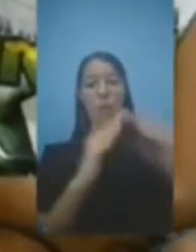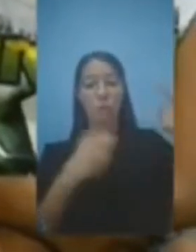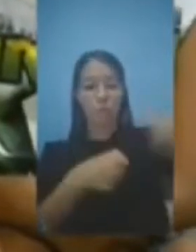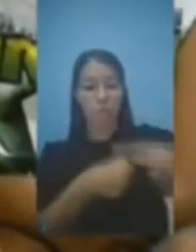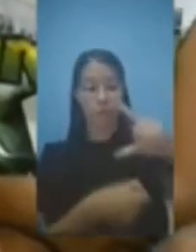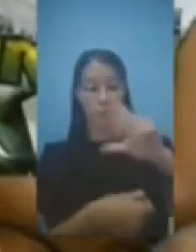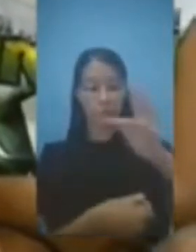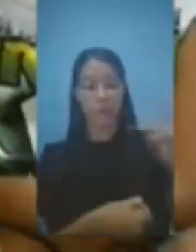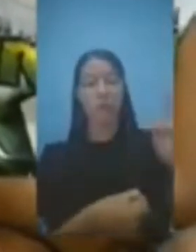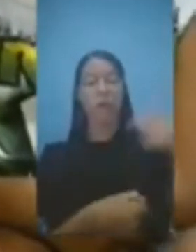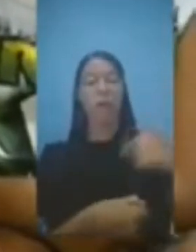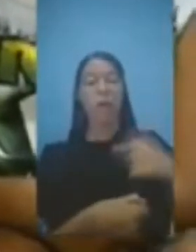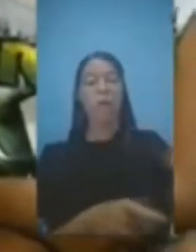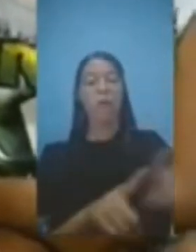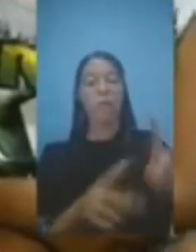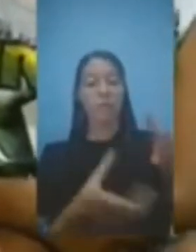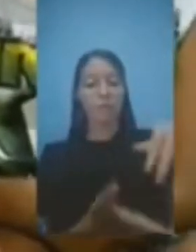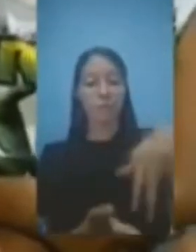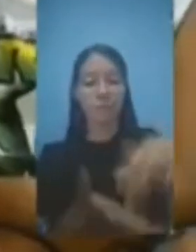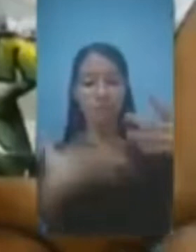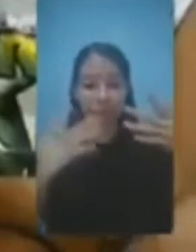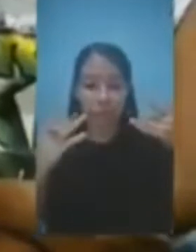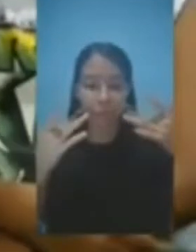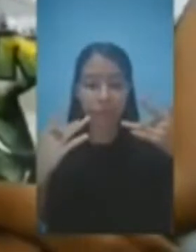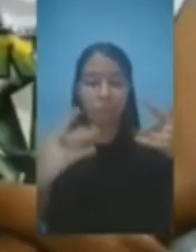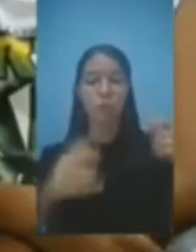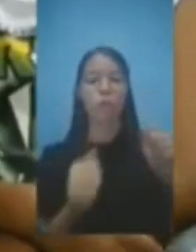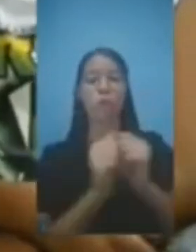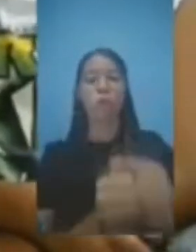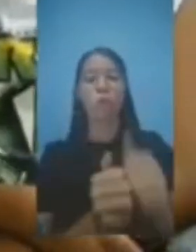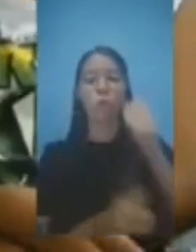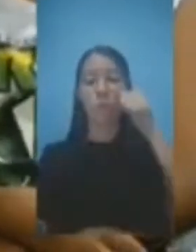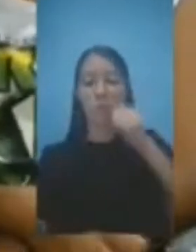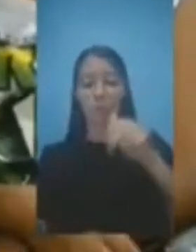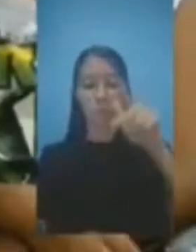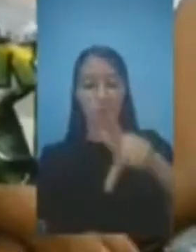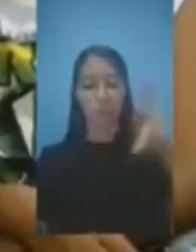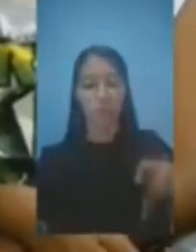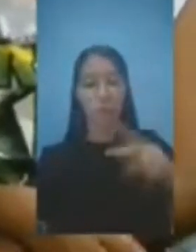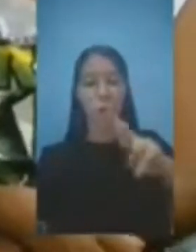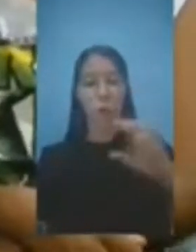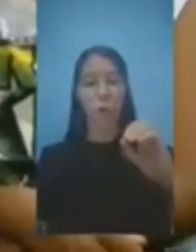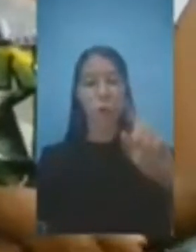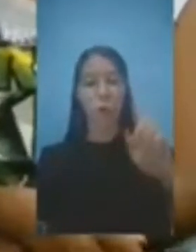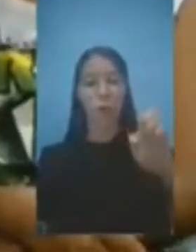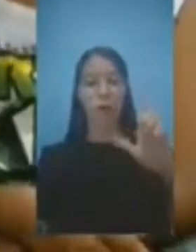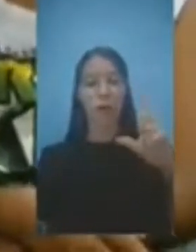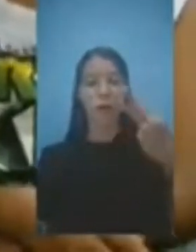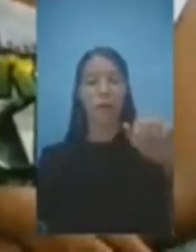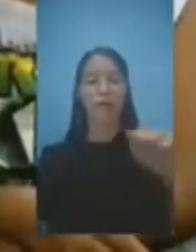Eu mãe não é de feita. Eu faço teatro aqui em Mauro. com minha professora